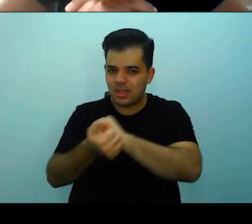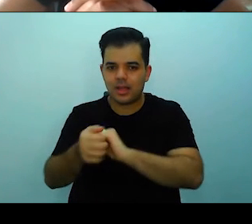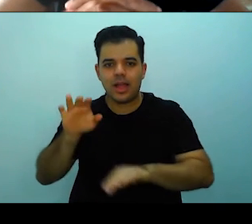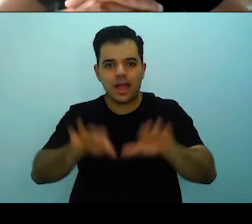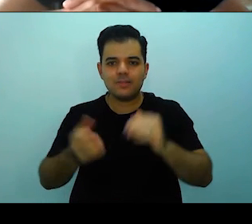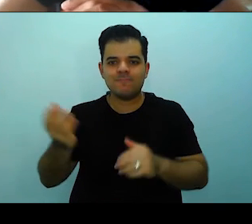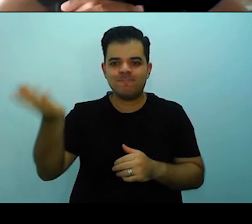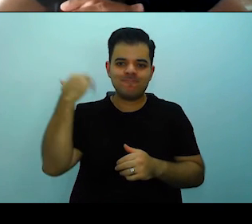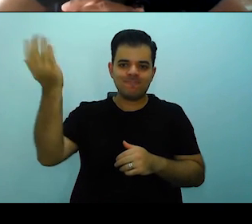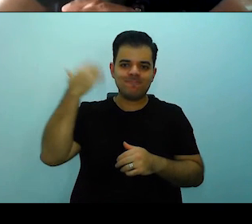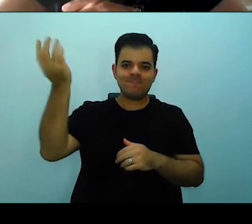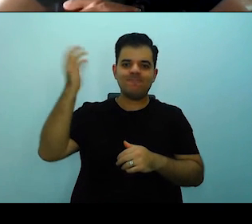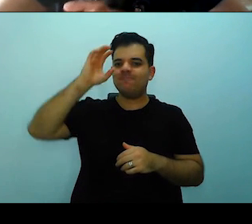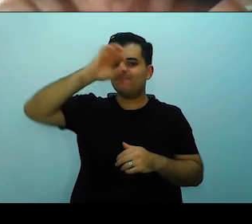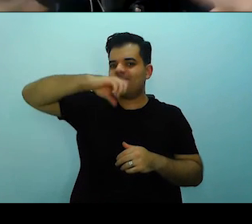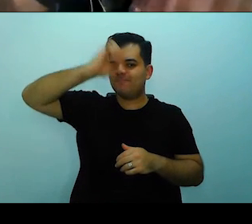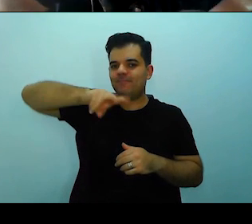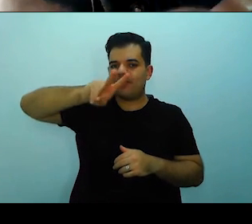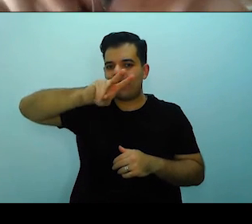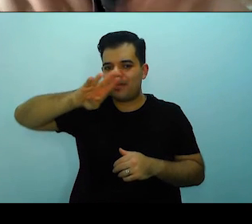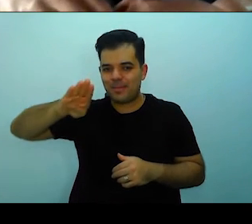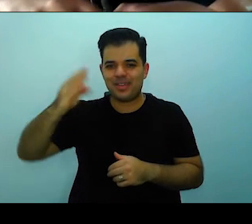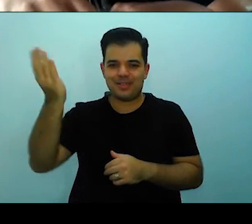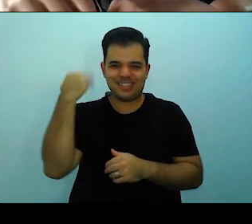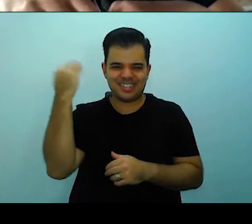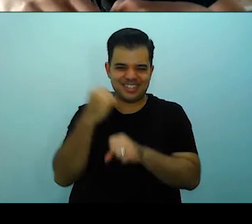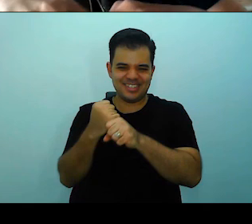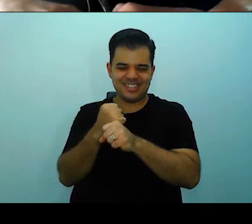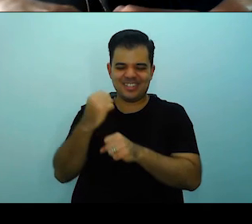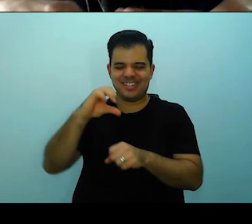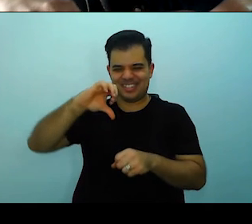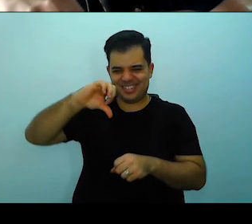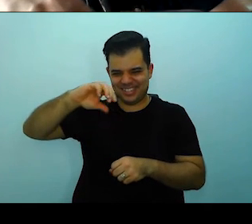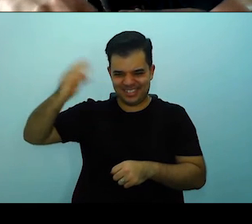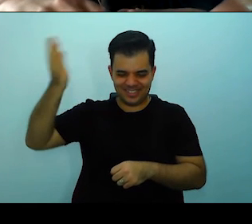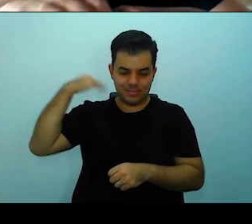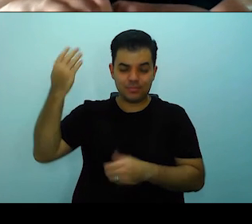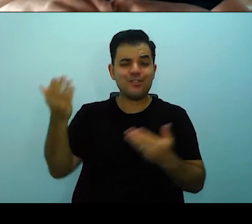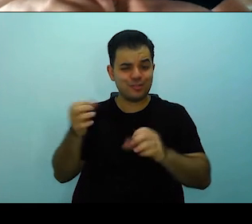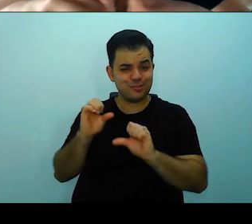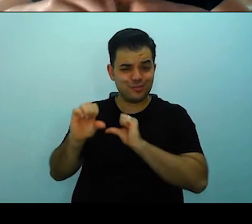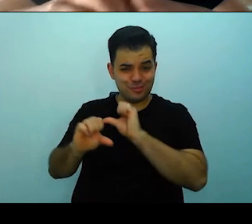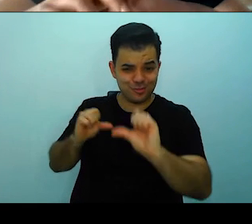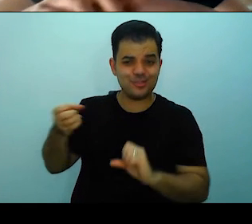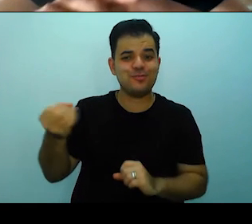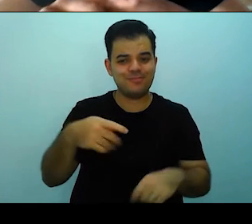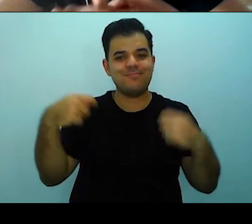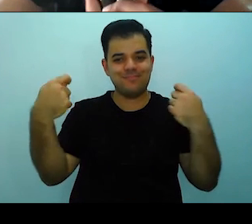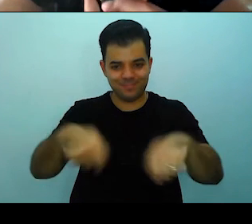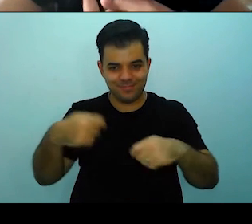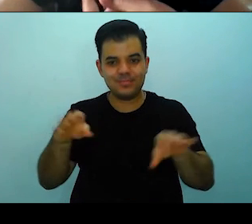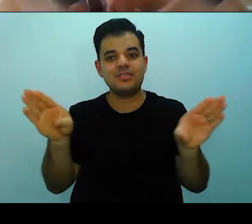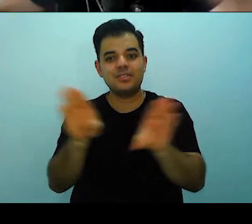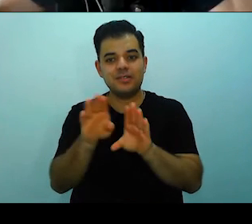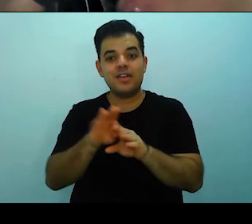nos anos 90, com certeza hoje ele tem que se renovar. E fazer com que a semântica seja